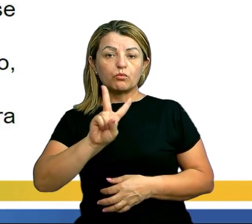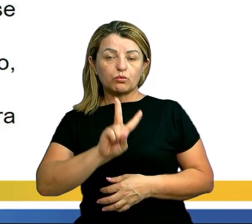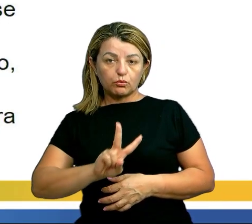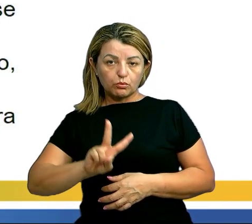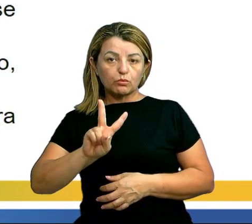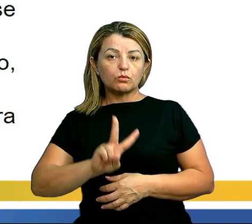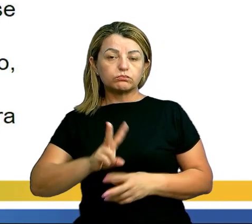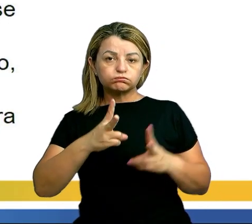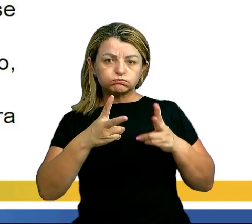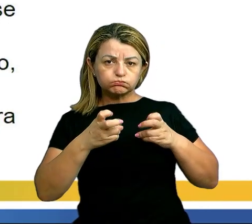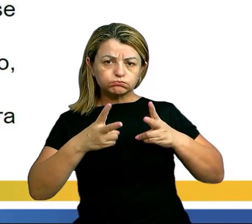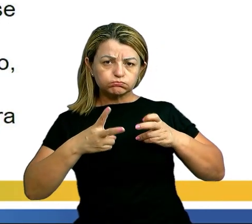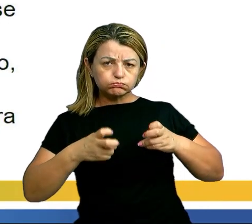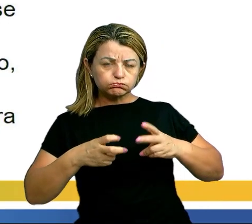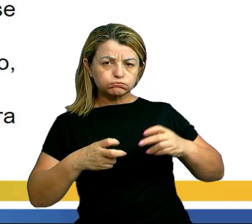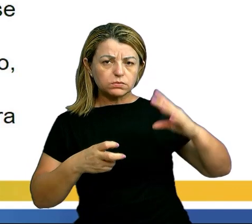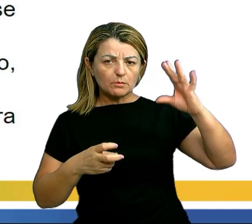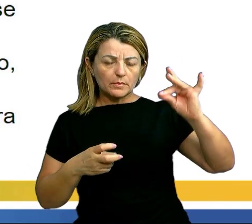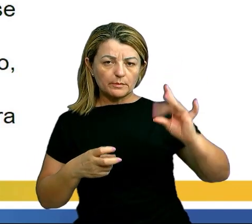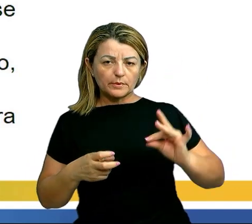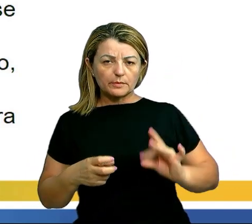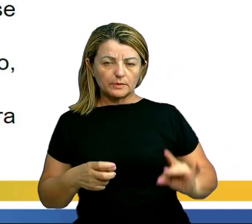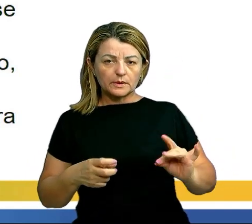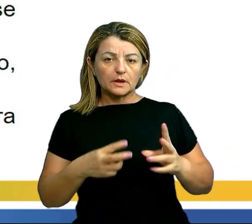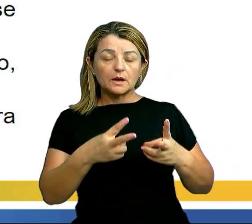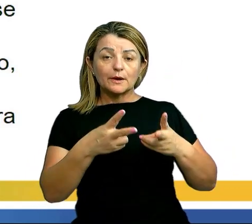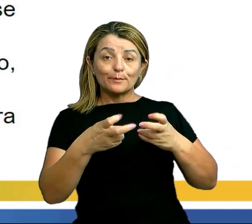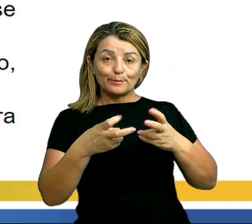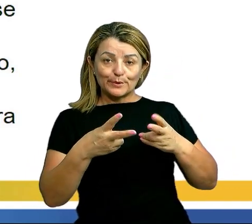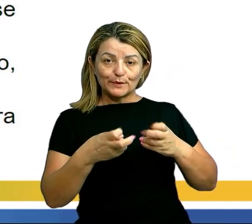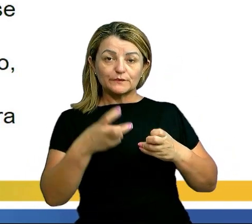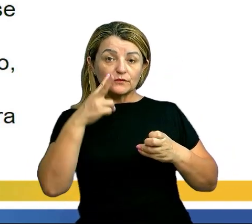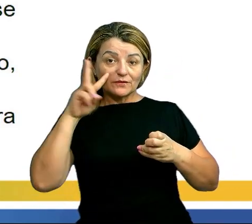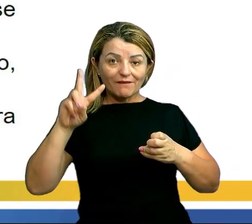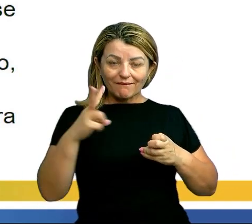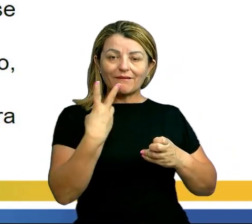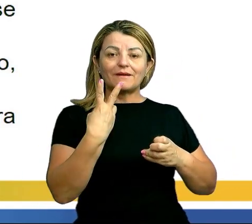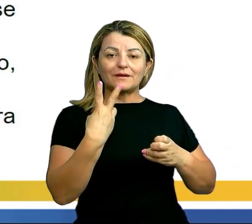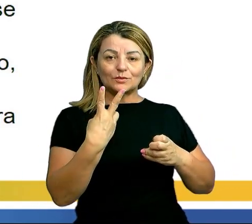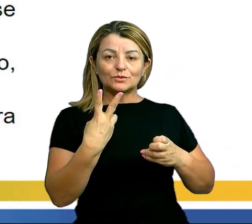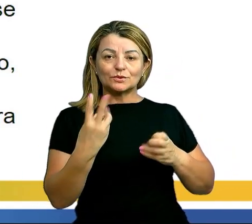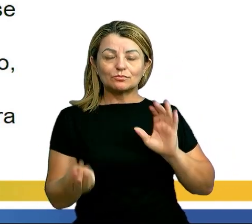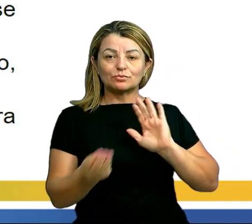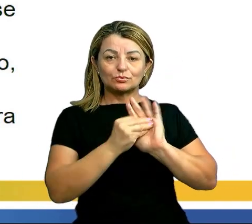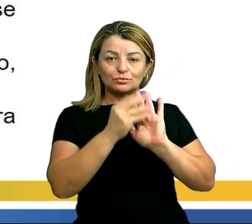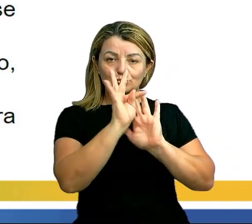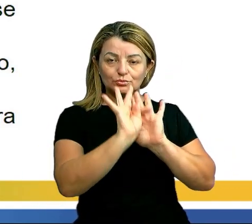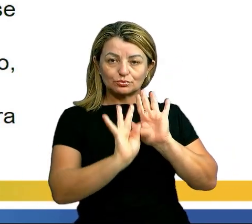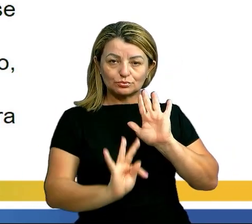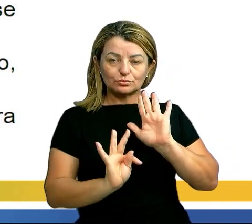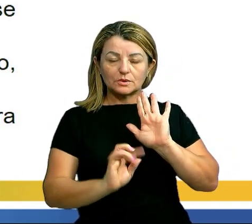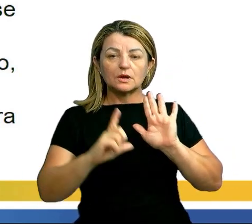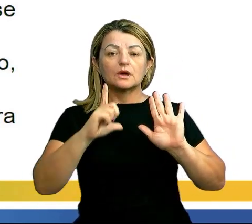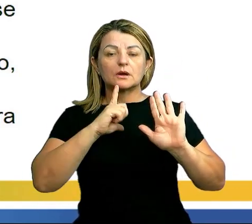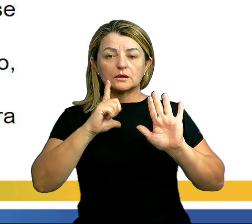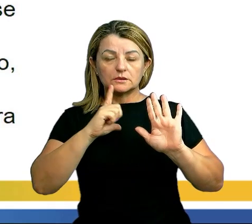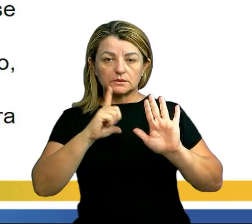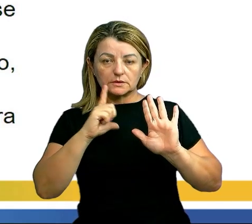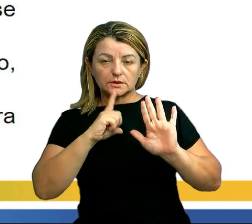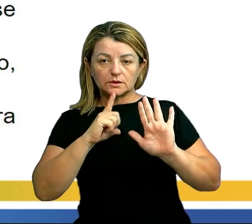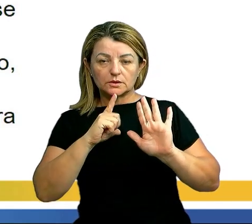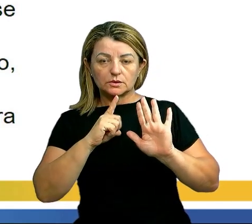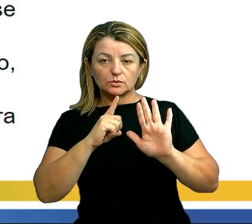podemos notar nas alternativas, né, a gente percebe que fica evidente que no nosso texto, ele possui um valor numérico